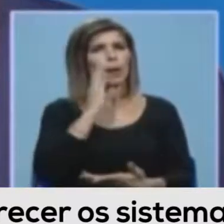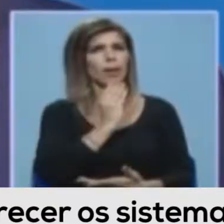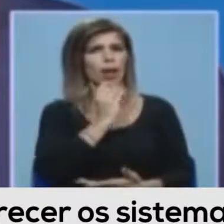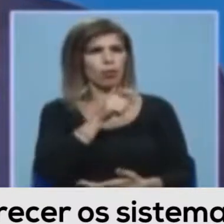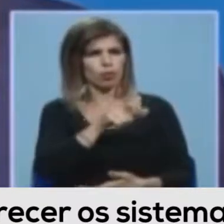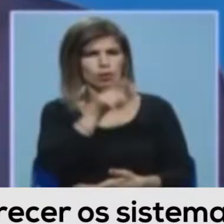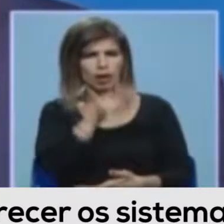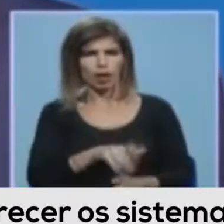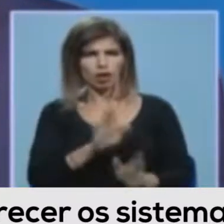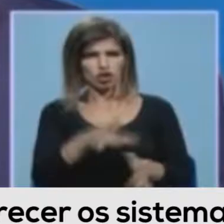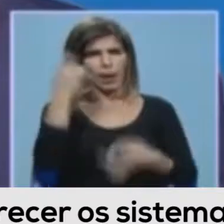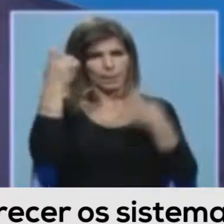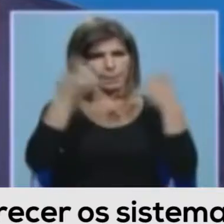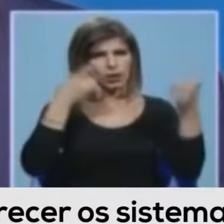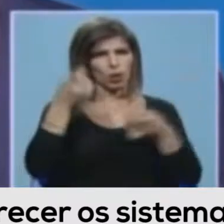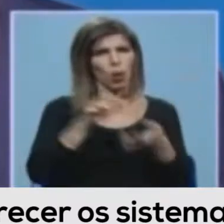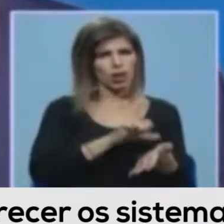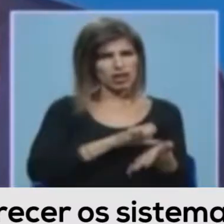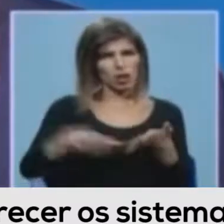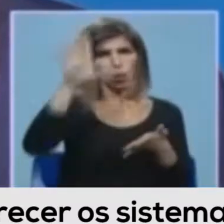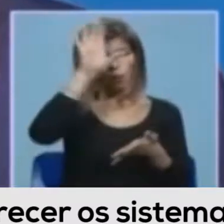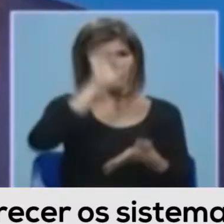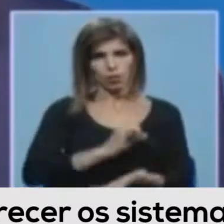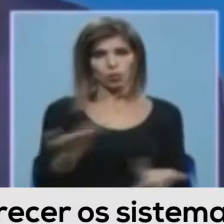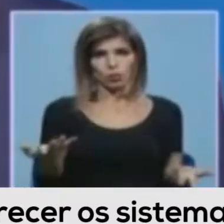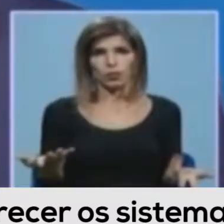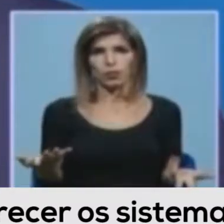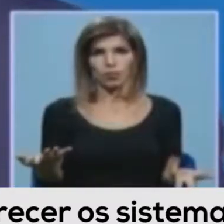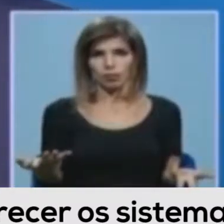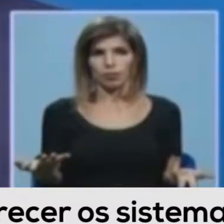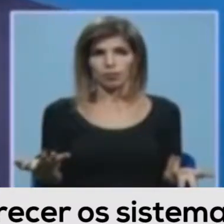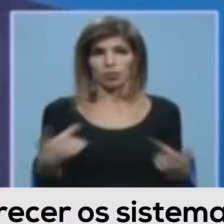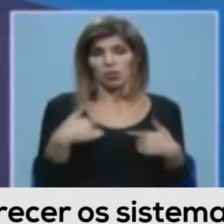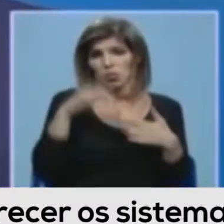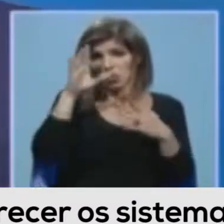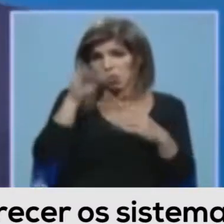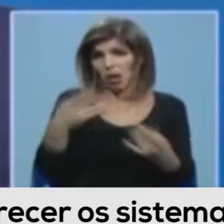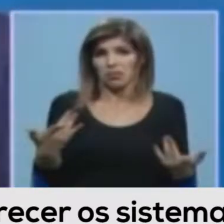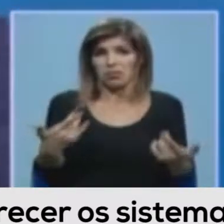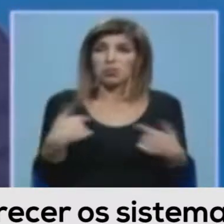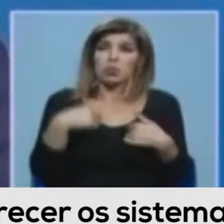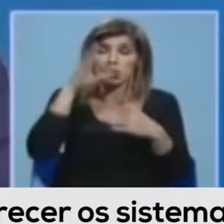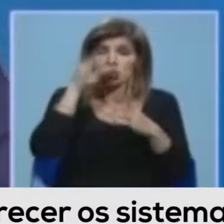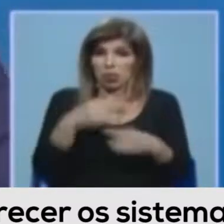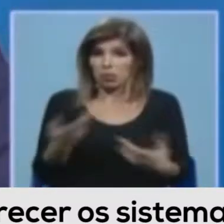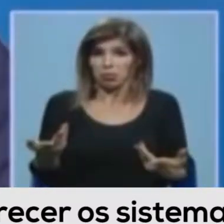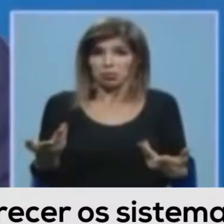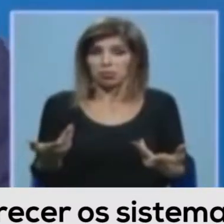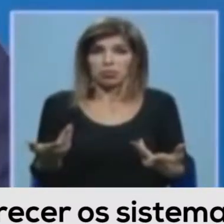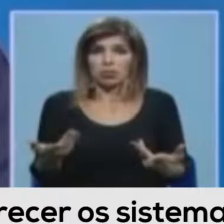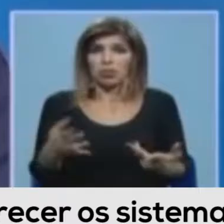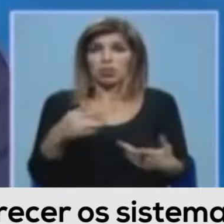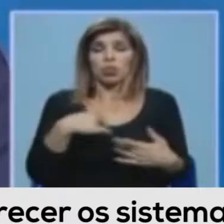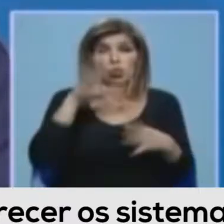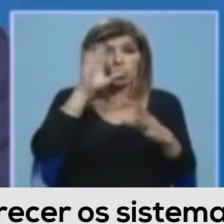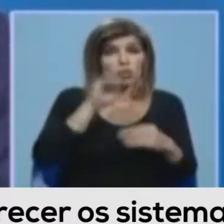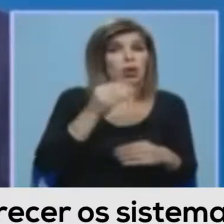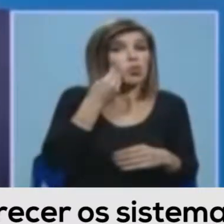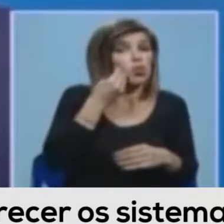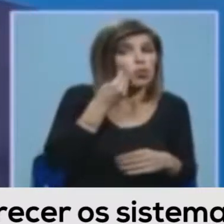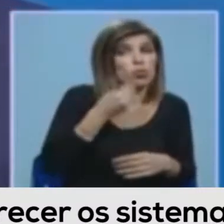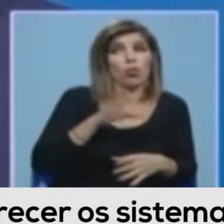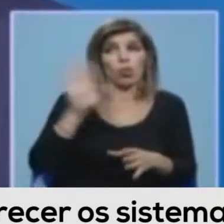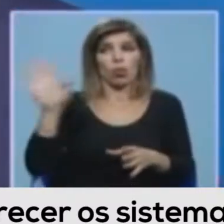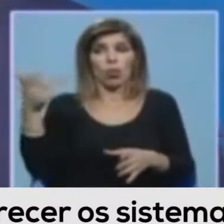ponderou abdicar da governação. Não sei em que termos, quando,